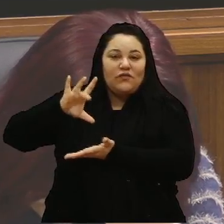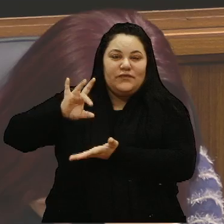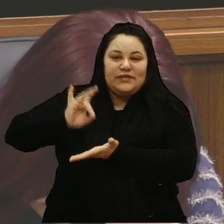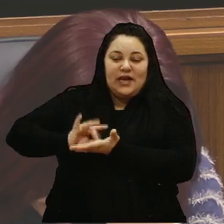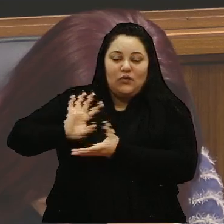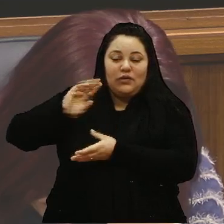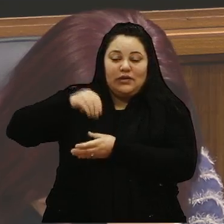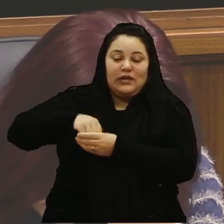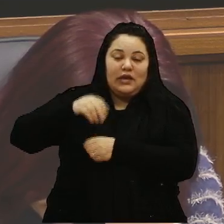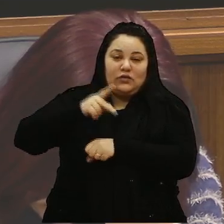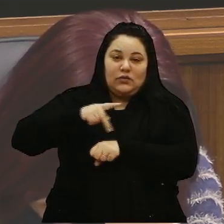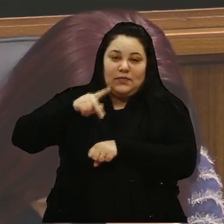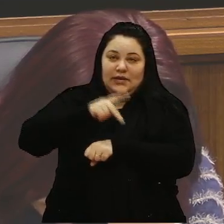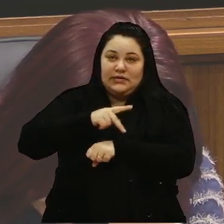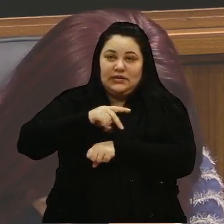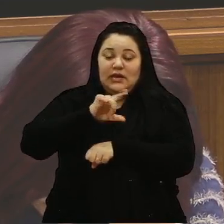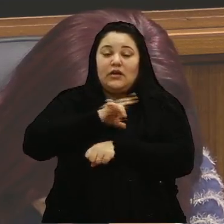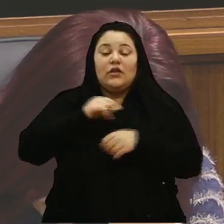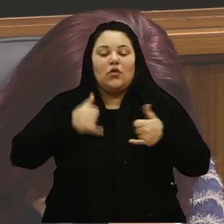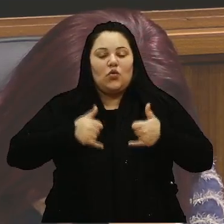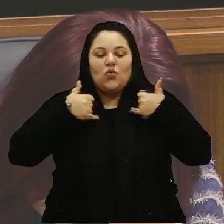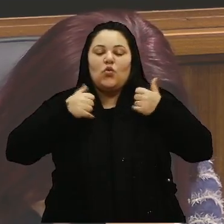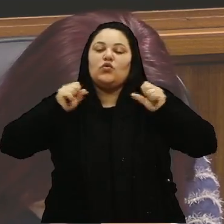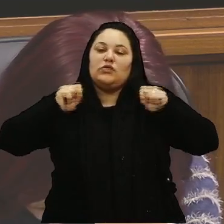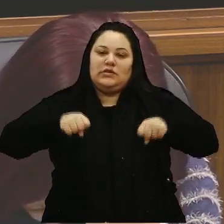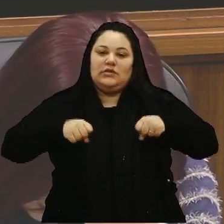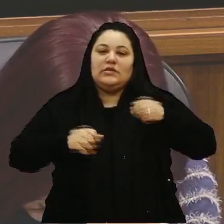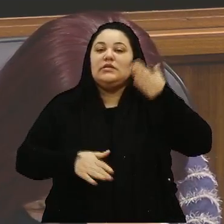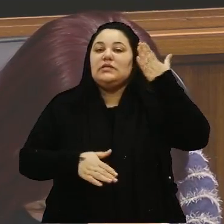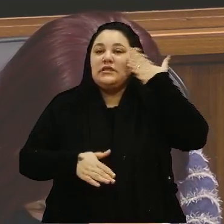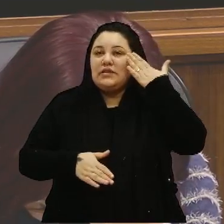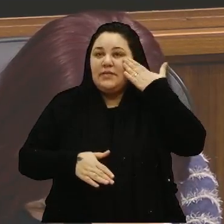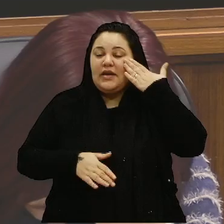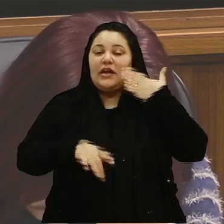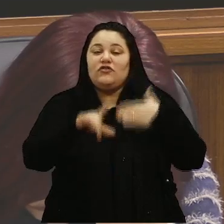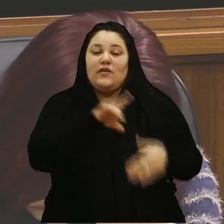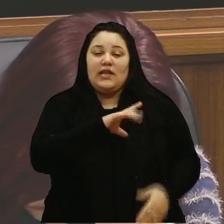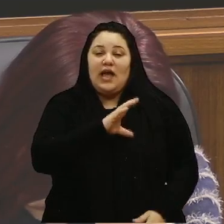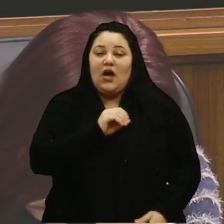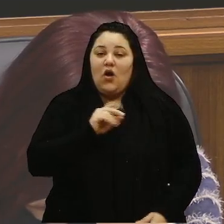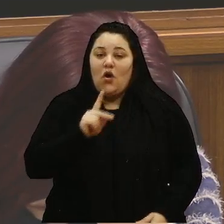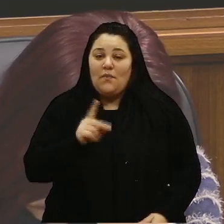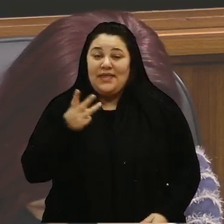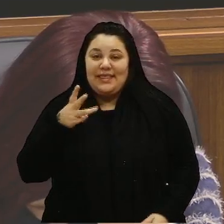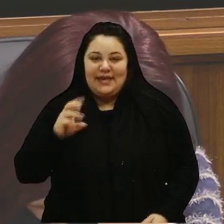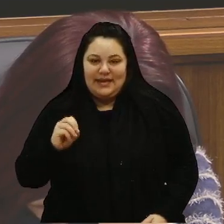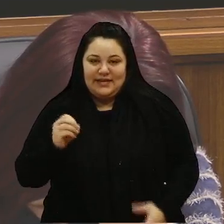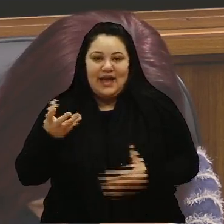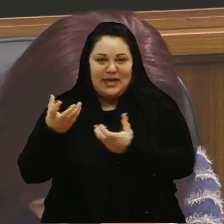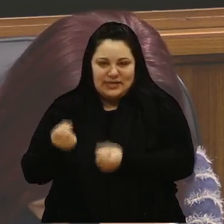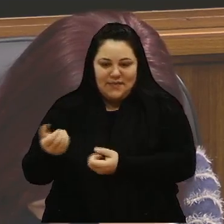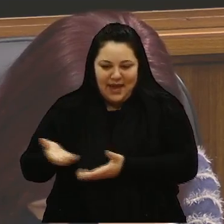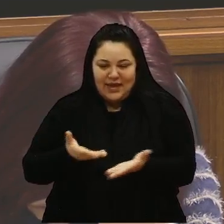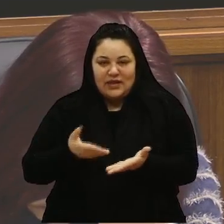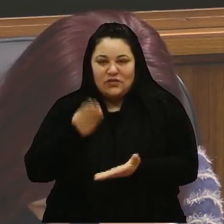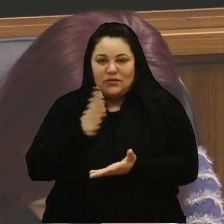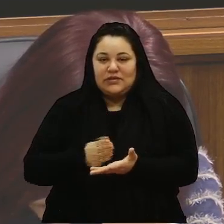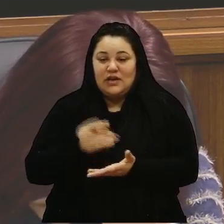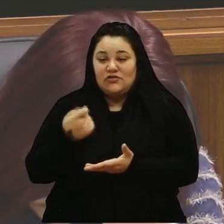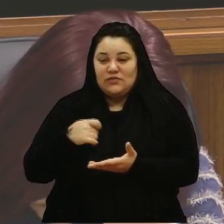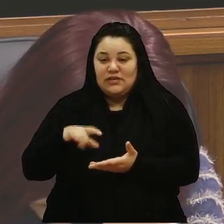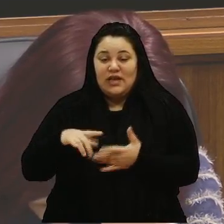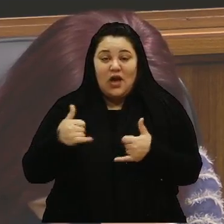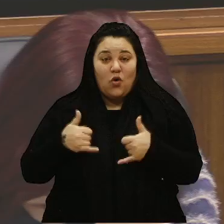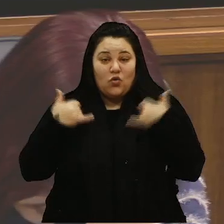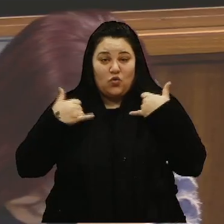nosso país. Me orgulha muito saber que iremos sediar a COP30. Eu acho que a gente tem muito a se orgulhar pelo